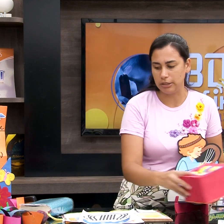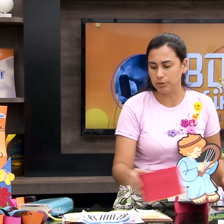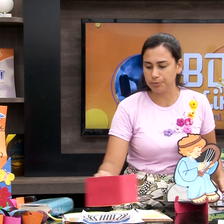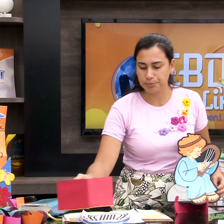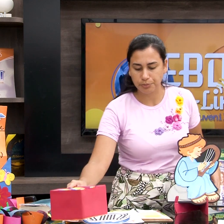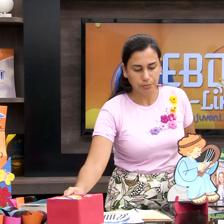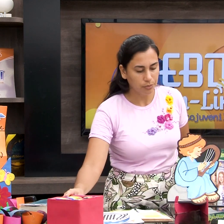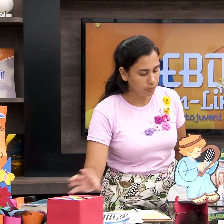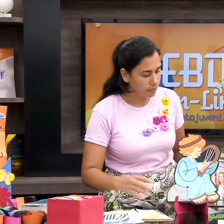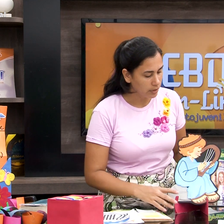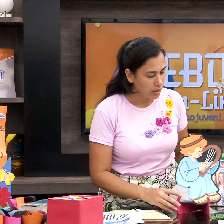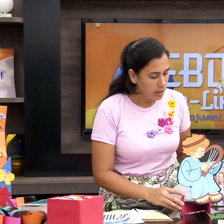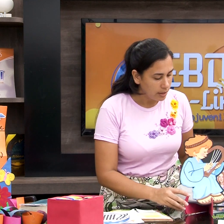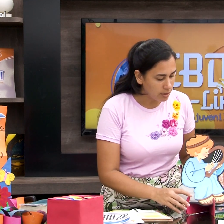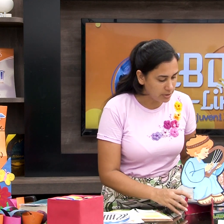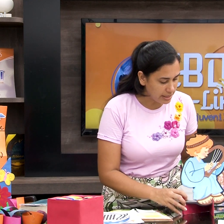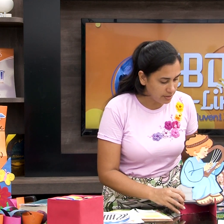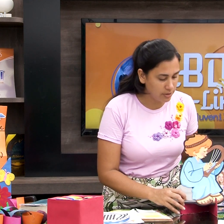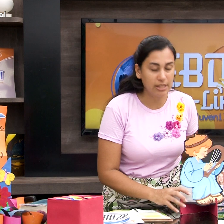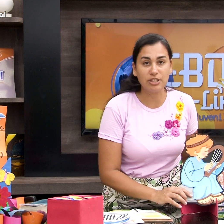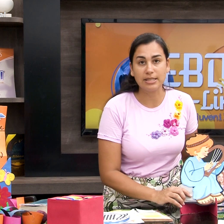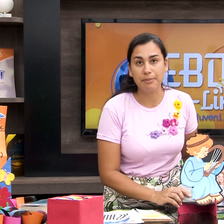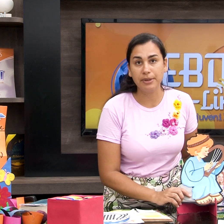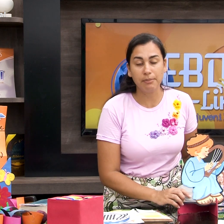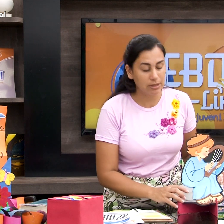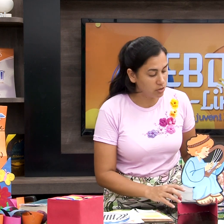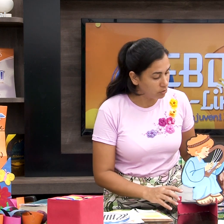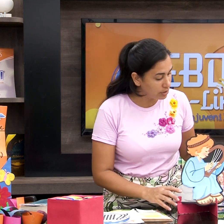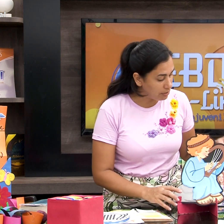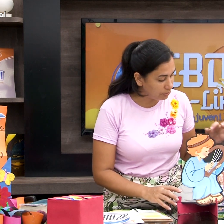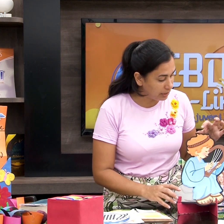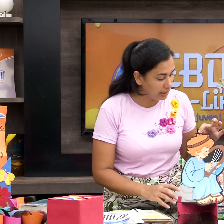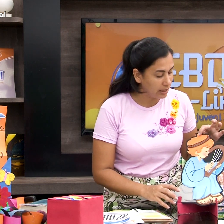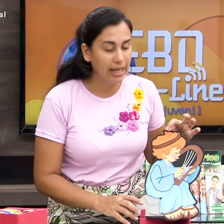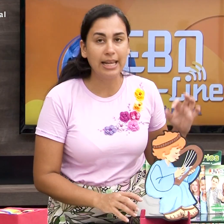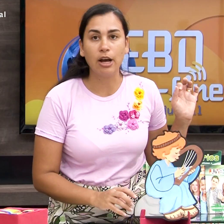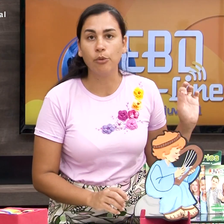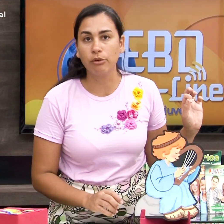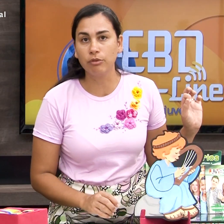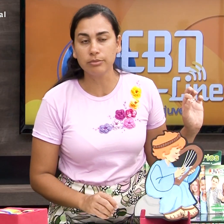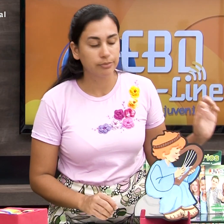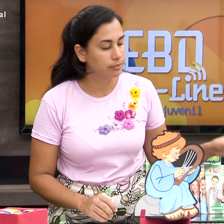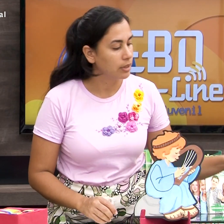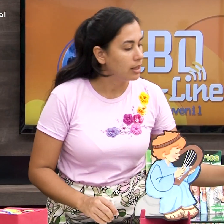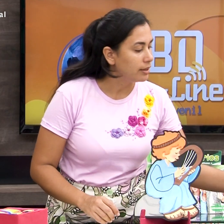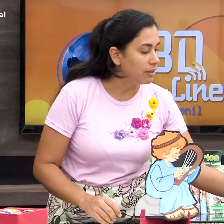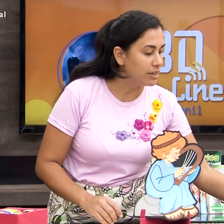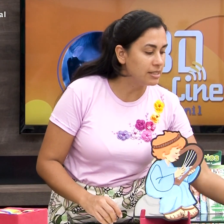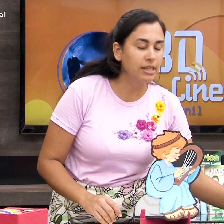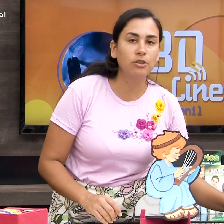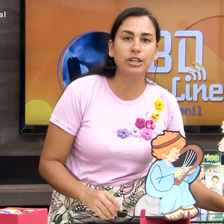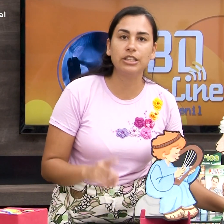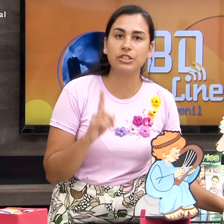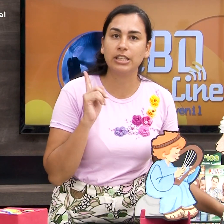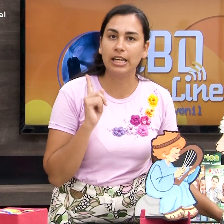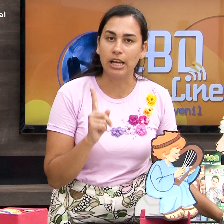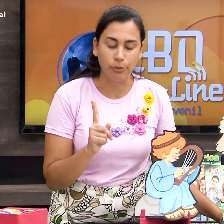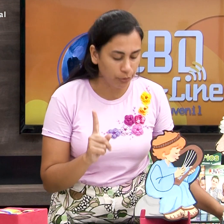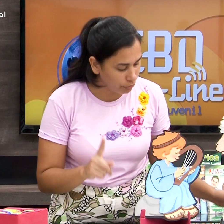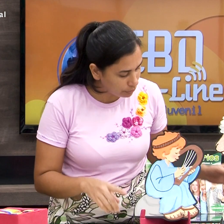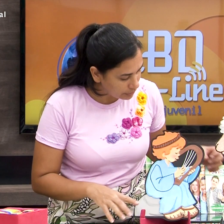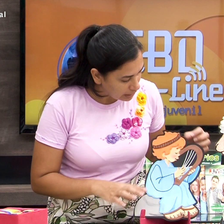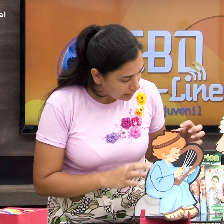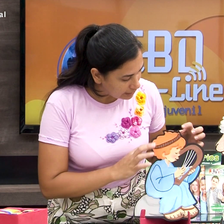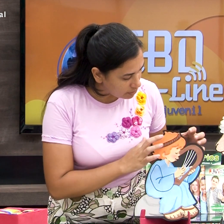muito lindo. Não sei se você já sabia, mas o Davi, ele é ruivo. Tem versículo que diz que